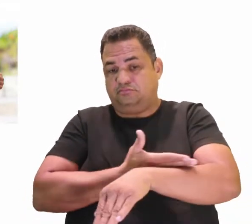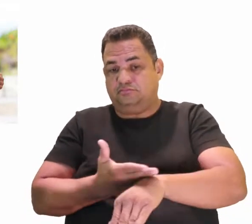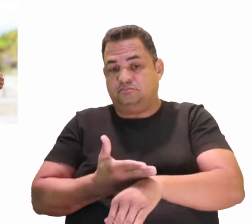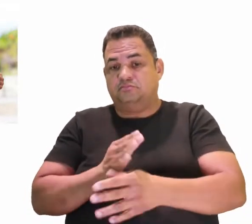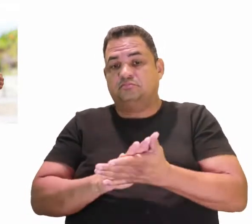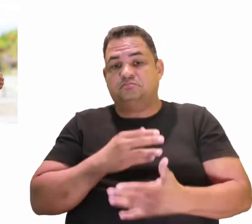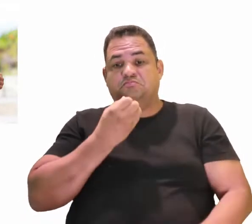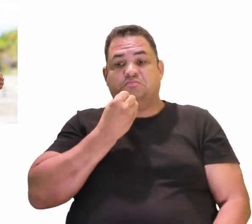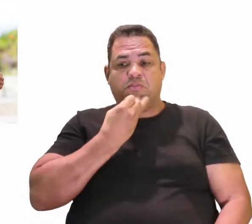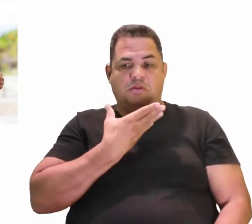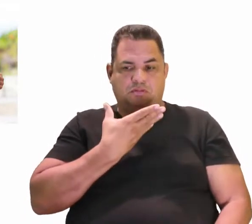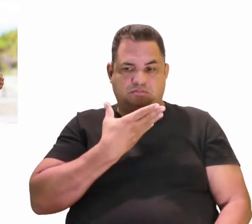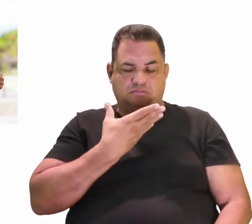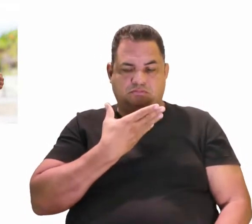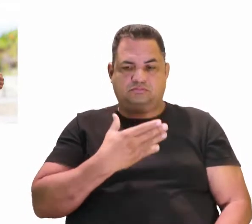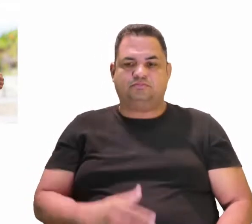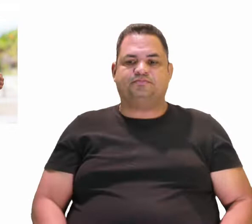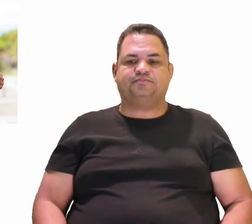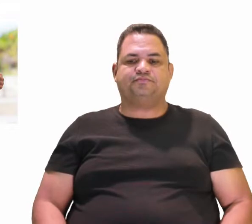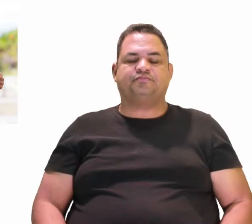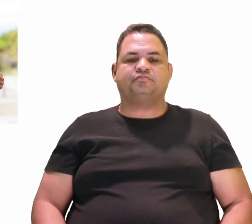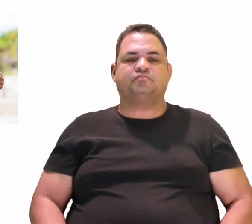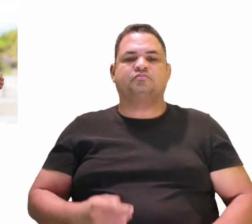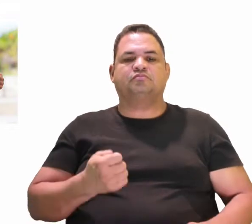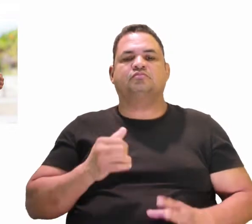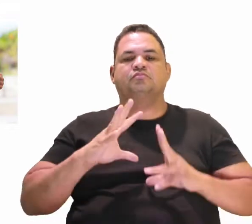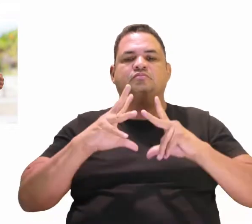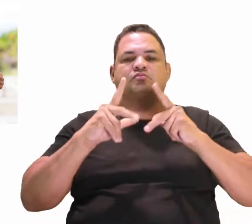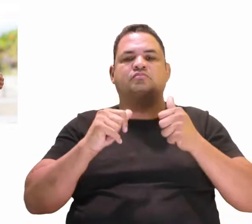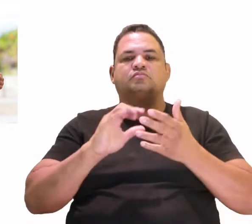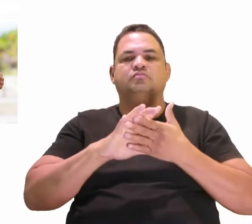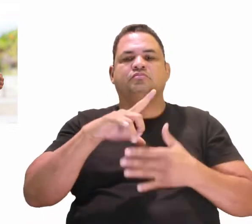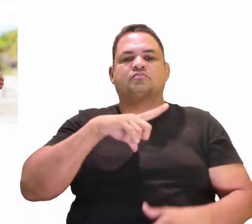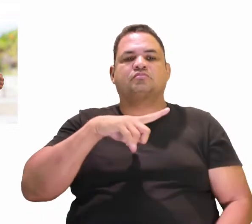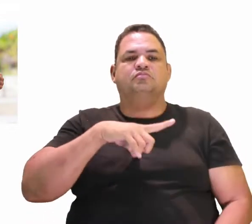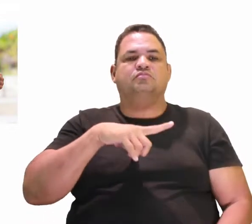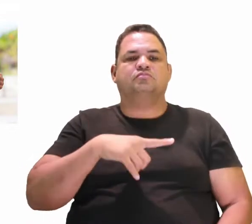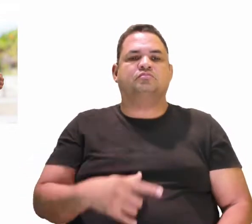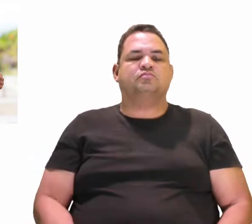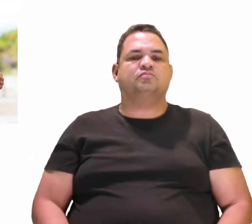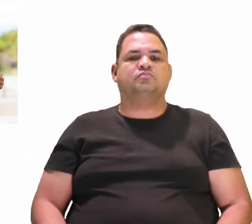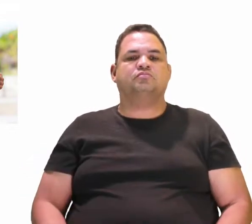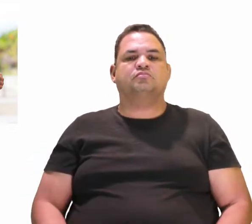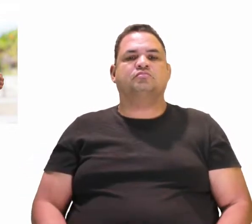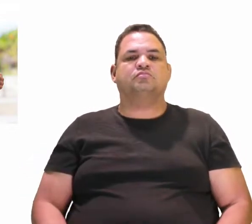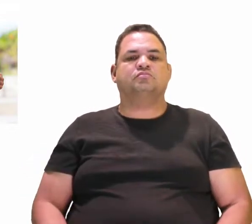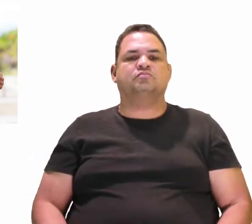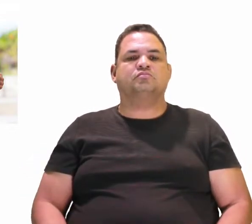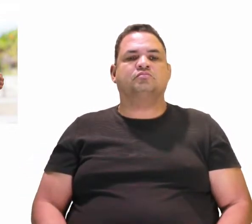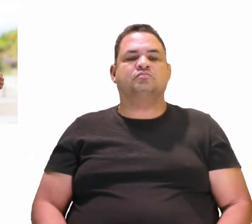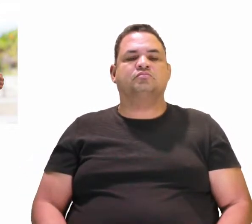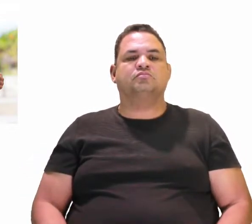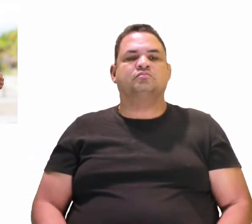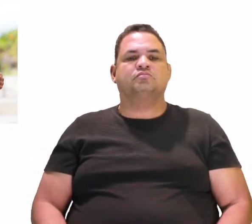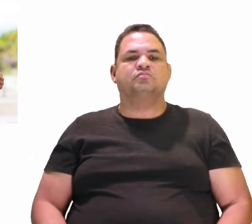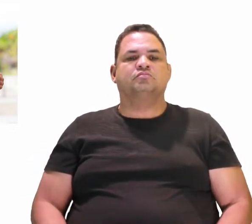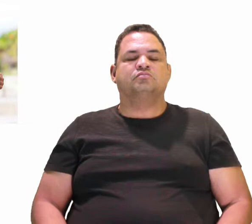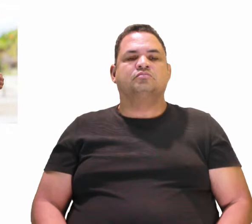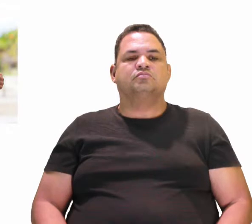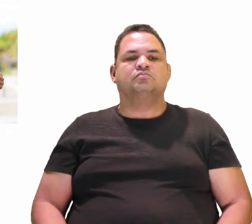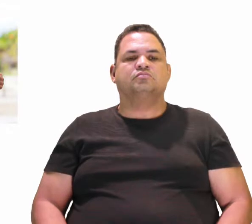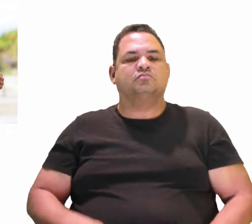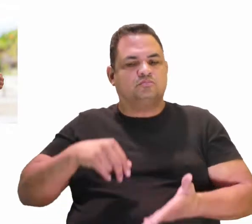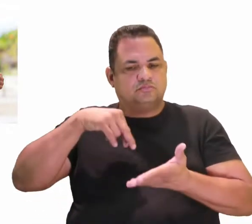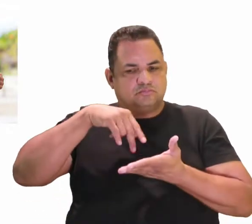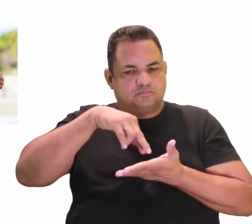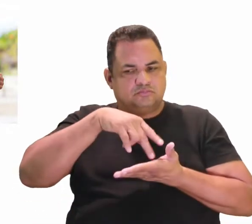são considerados bons? Quase todos, né? Então, nós temos aí como bons o take a walk, que é o